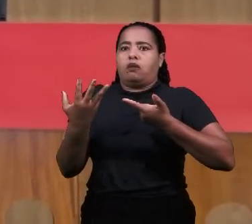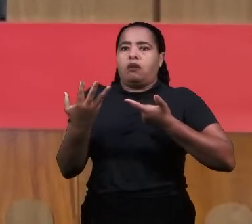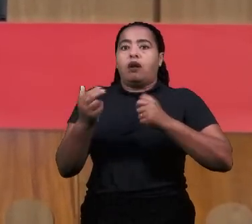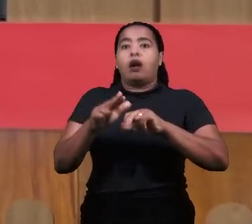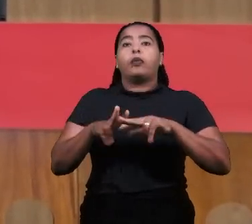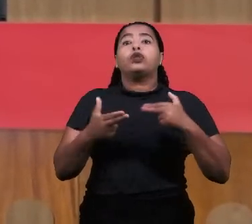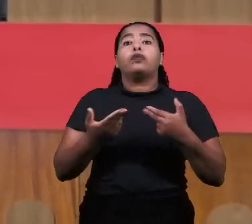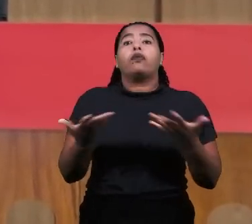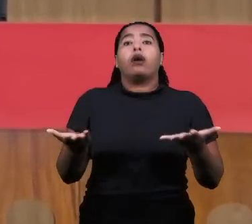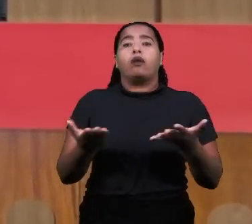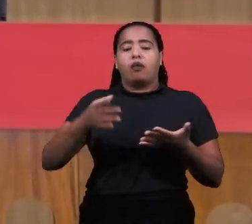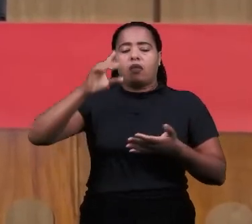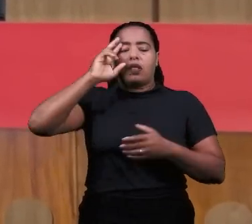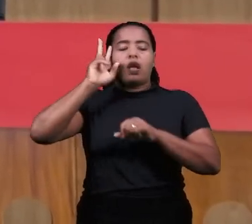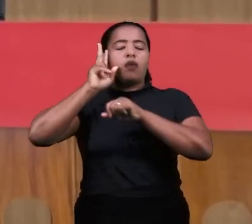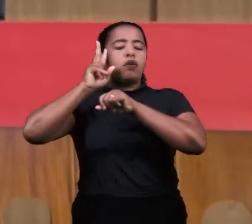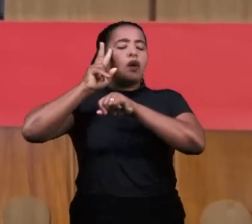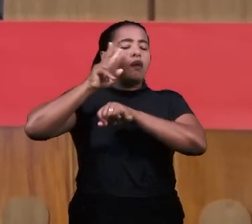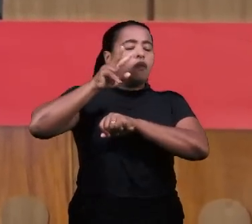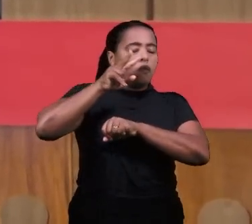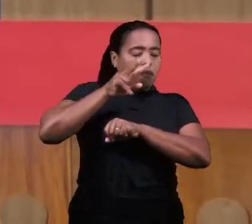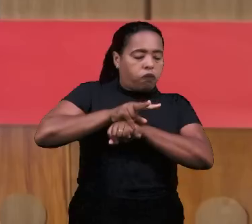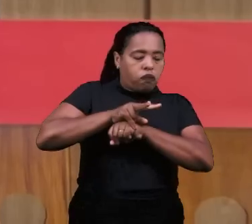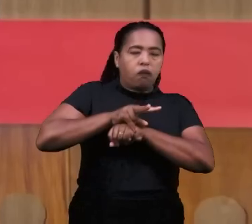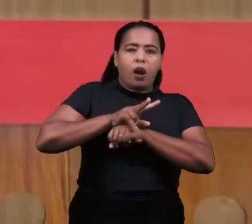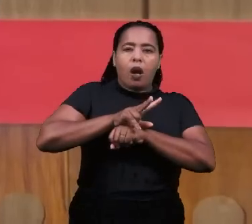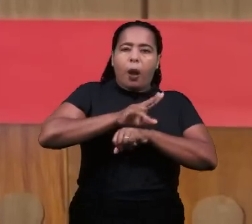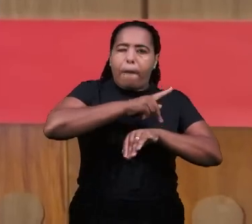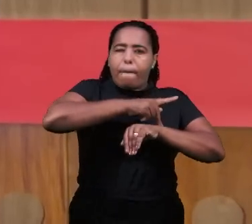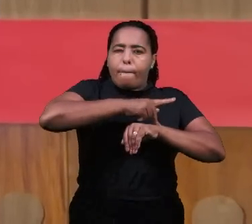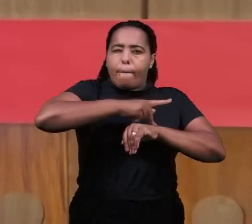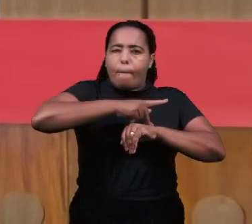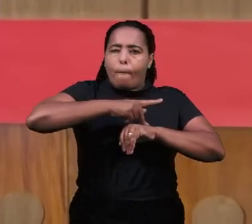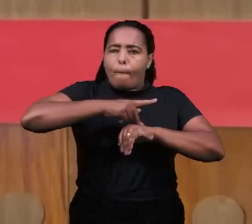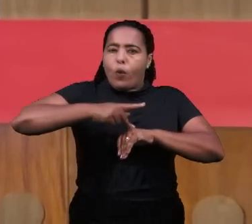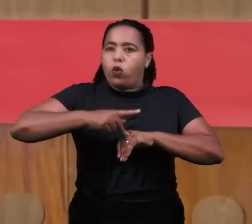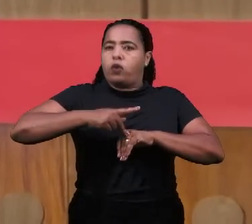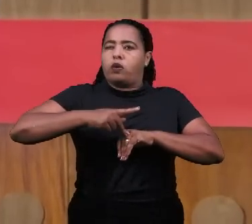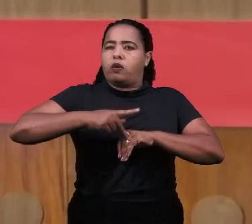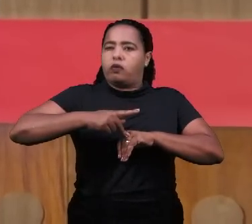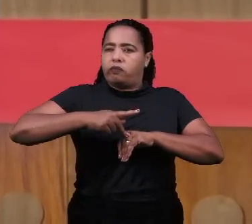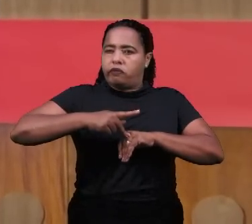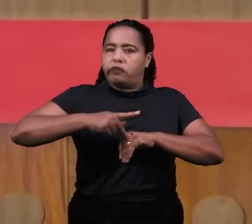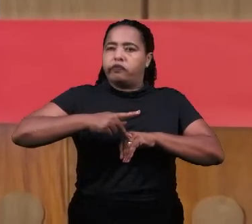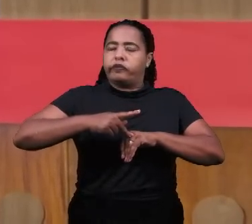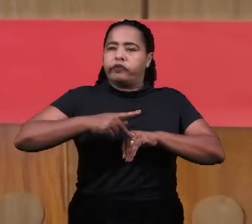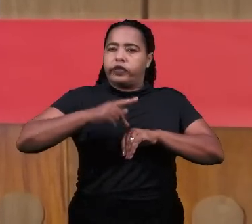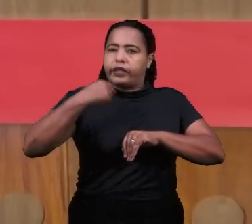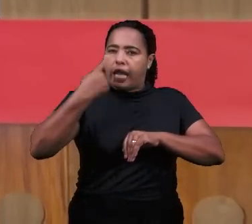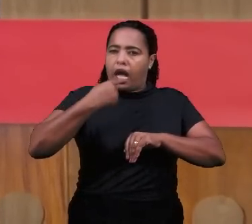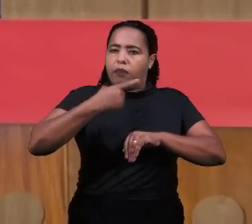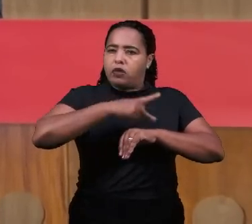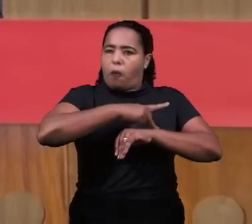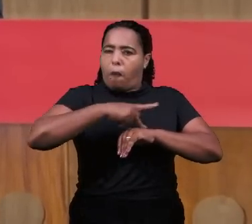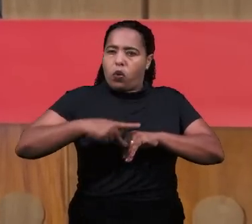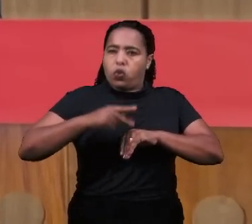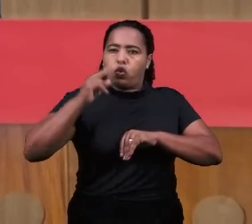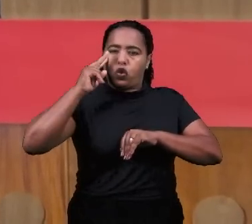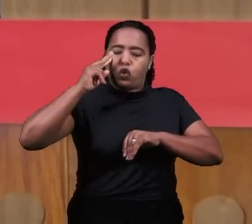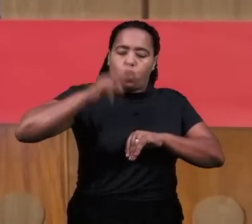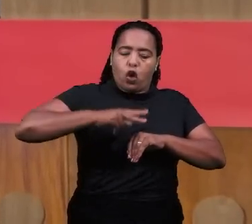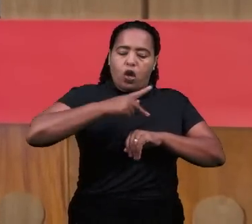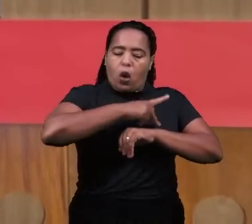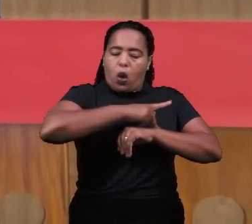de ouvidos, Ele é puro de lábios, Ele é puro de coração. O nosso Deus é